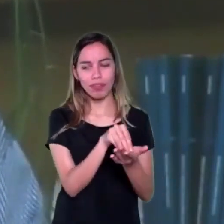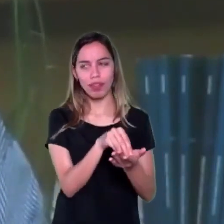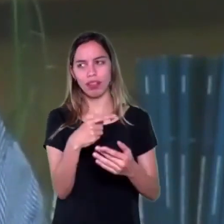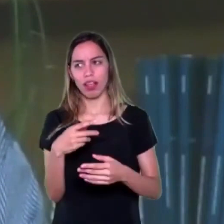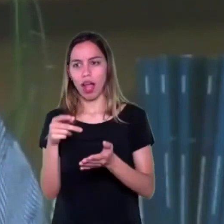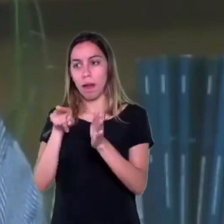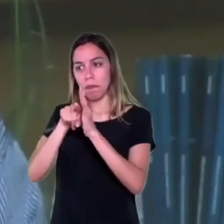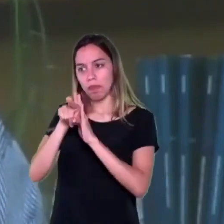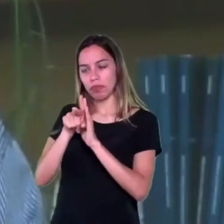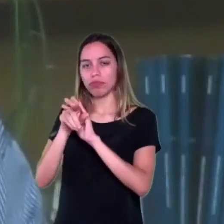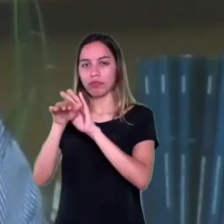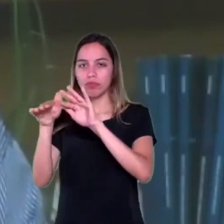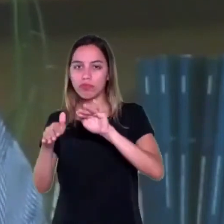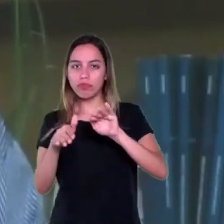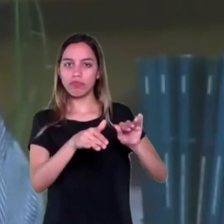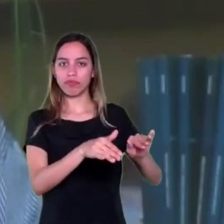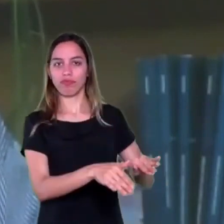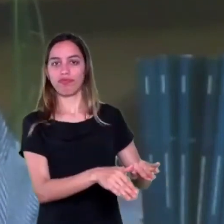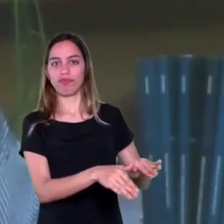lado, mas